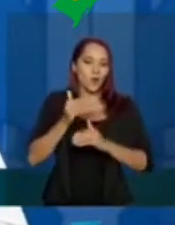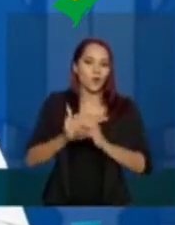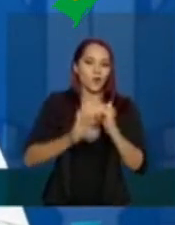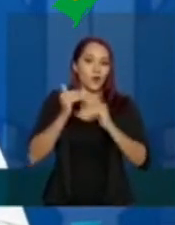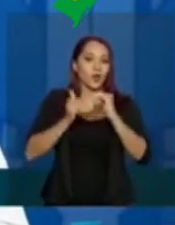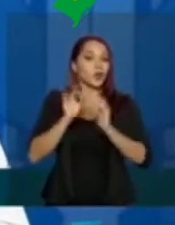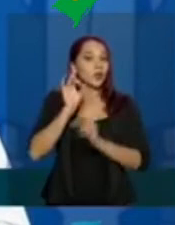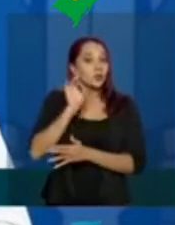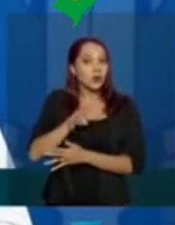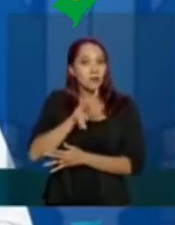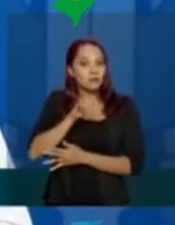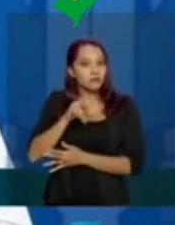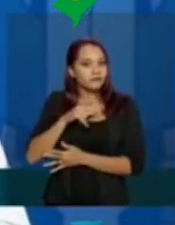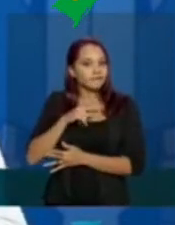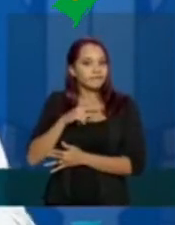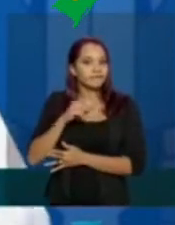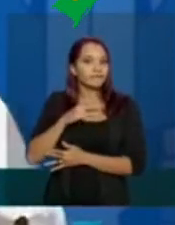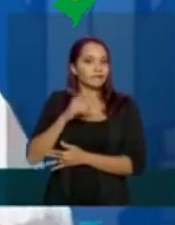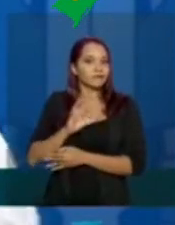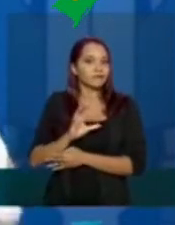só teremos uma situação